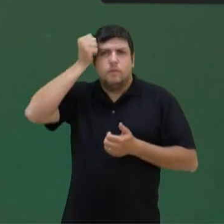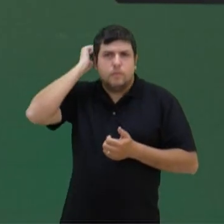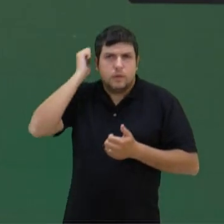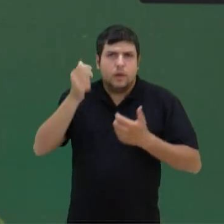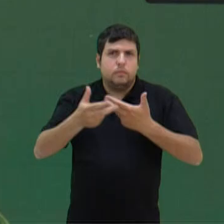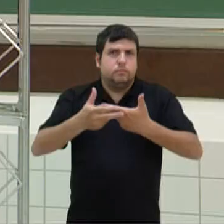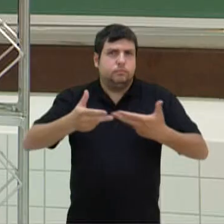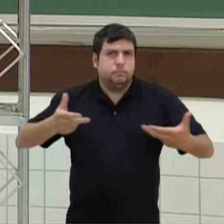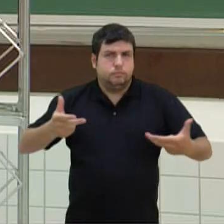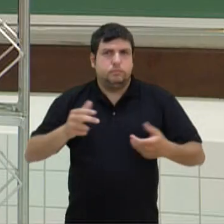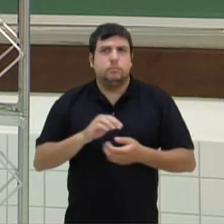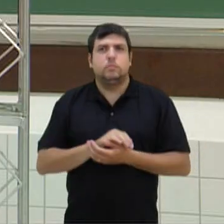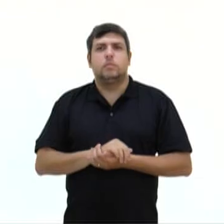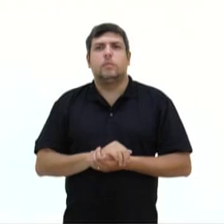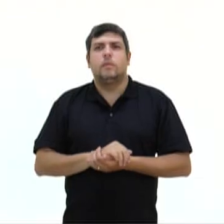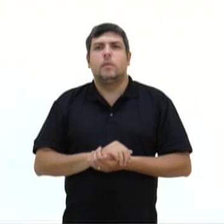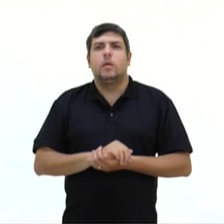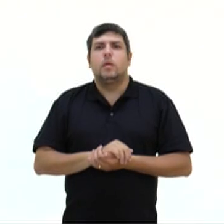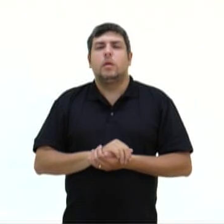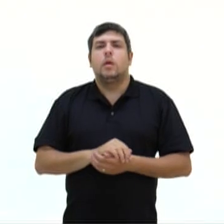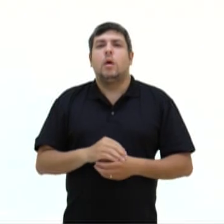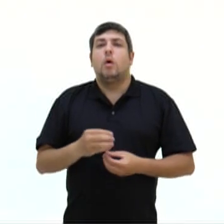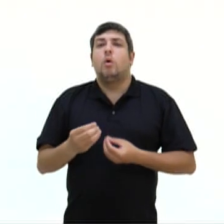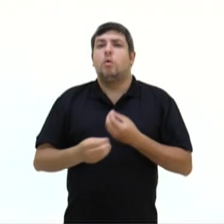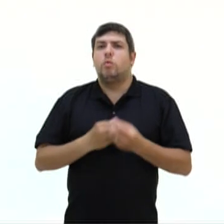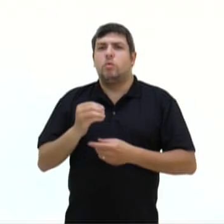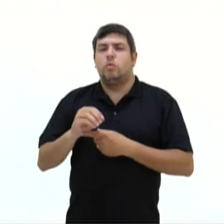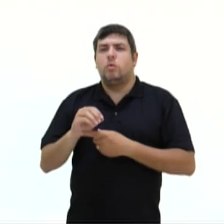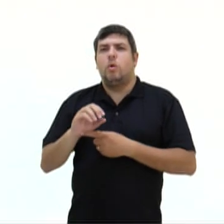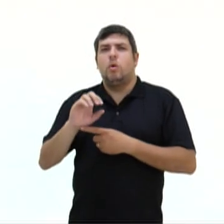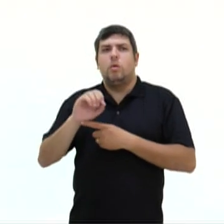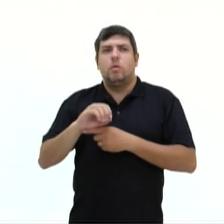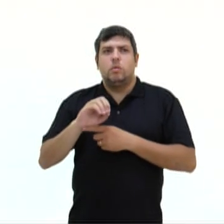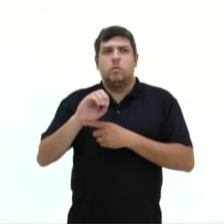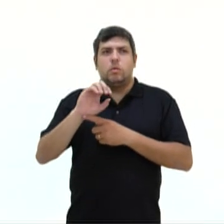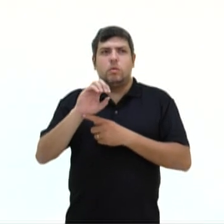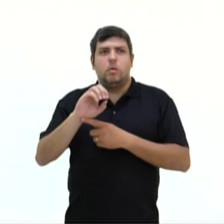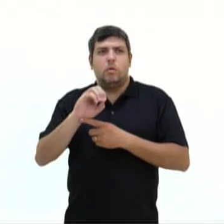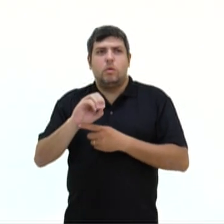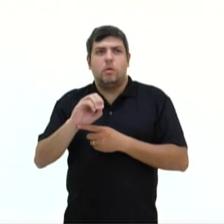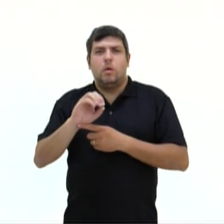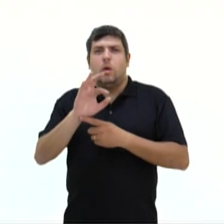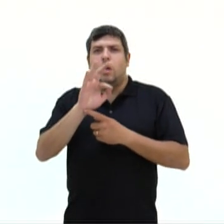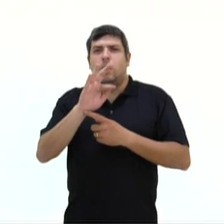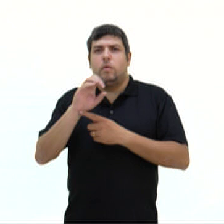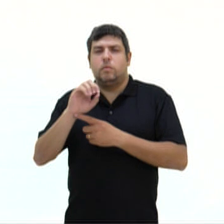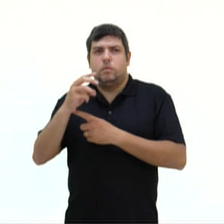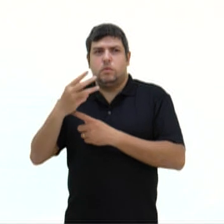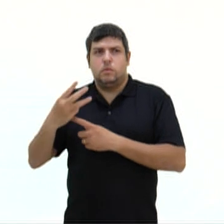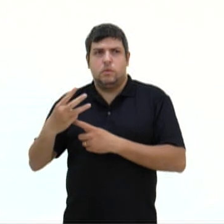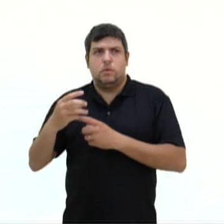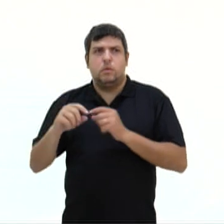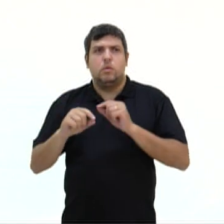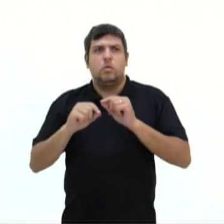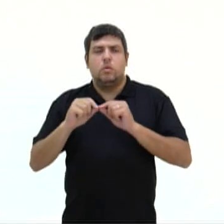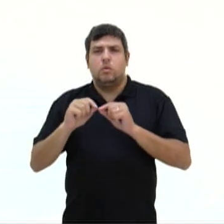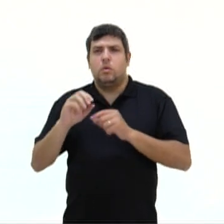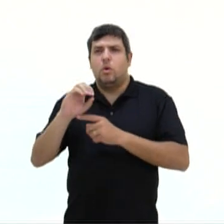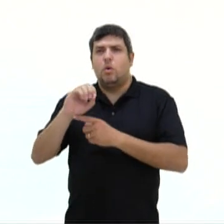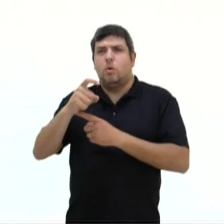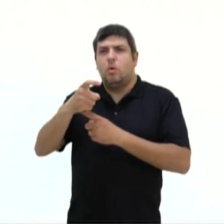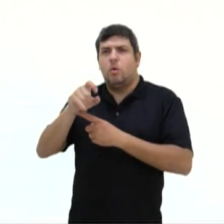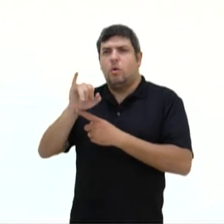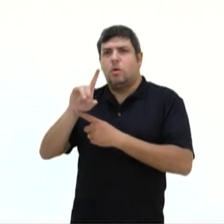aí, nas provas. Tá? Então, a hematita, que é o óxido de ferro 3, é uma das principais riquezas minerais do